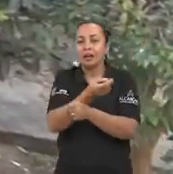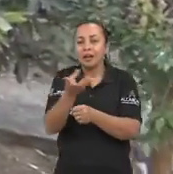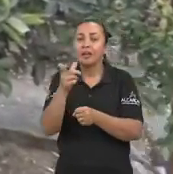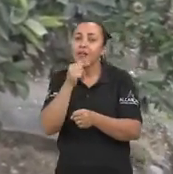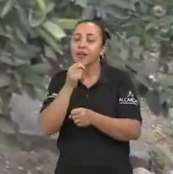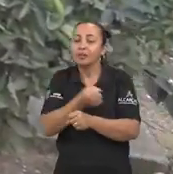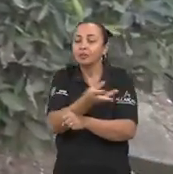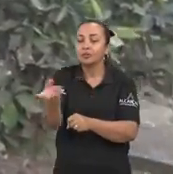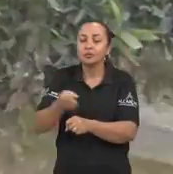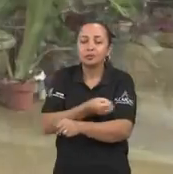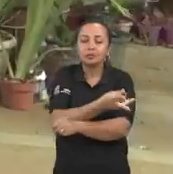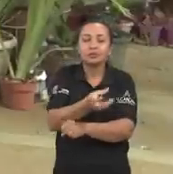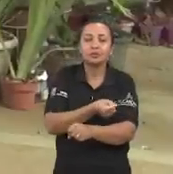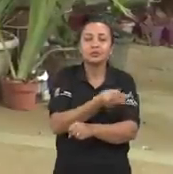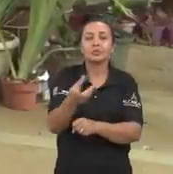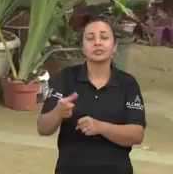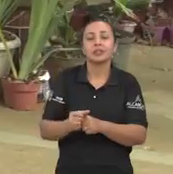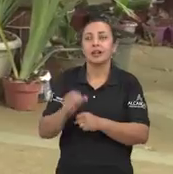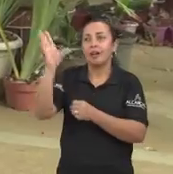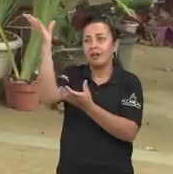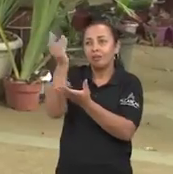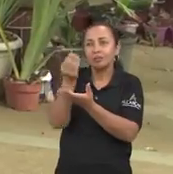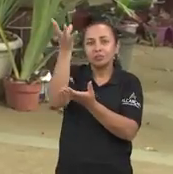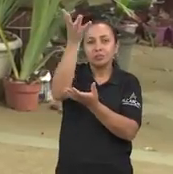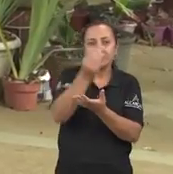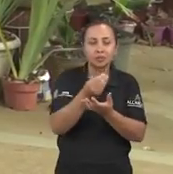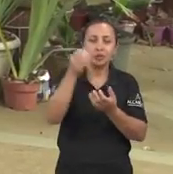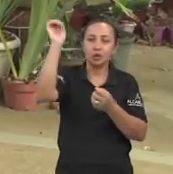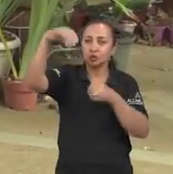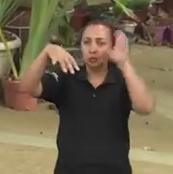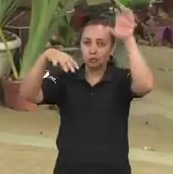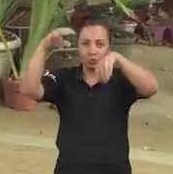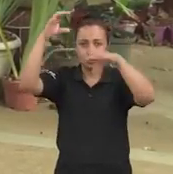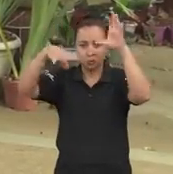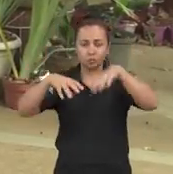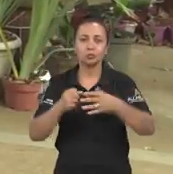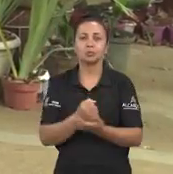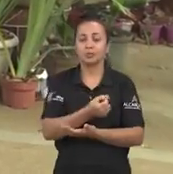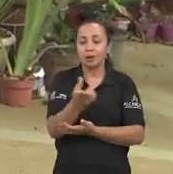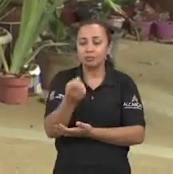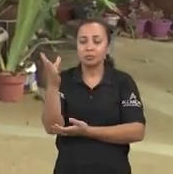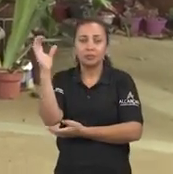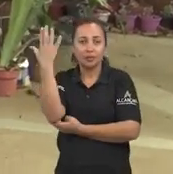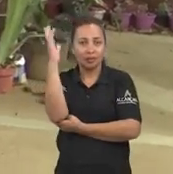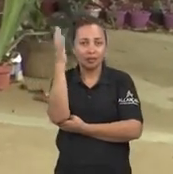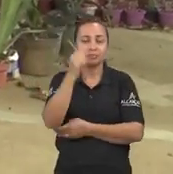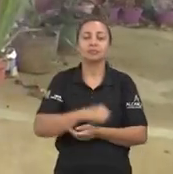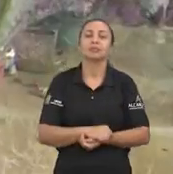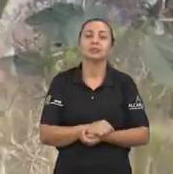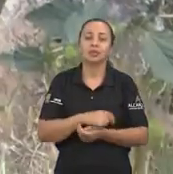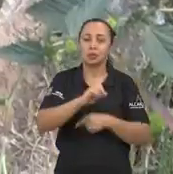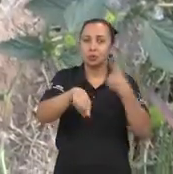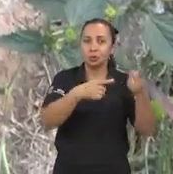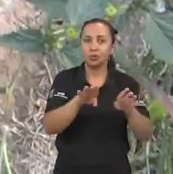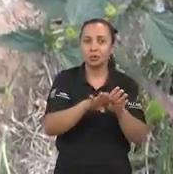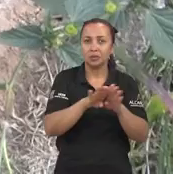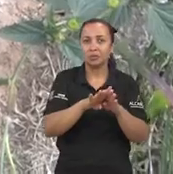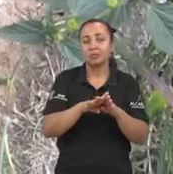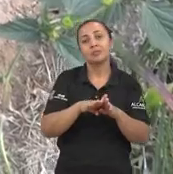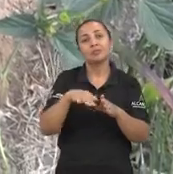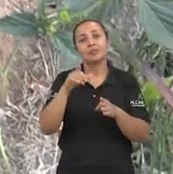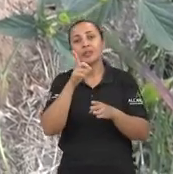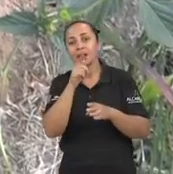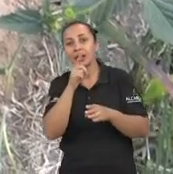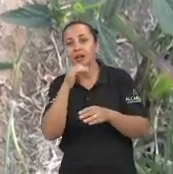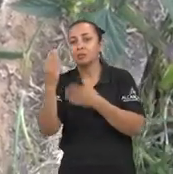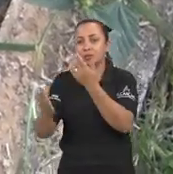de uma água que a gente faz captação de água da chuva e outra parte das críticas também é regado pela pela